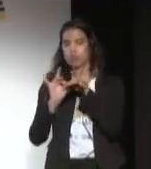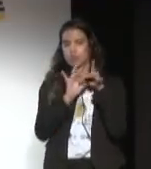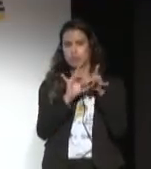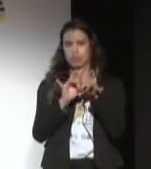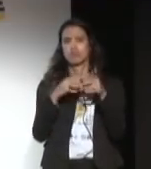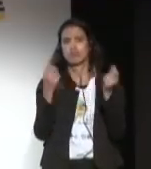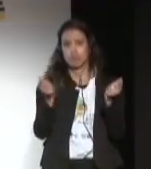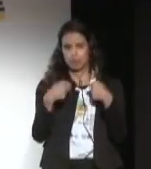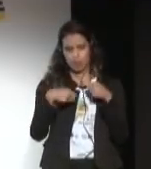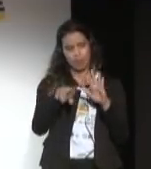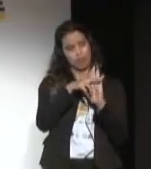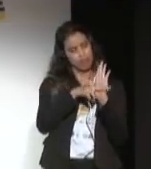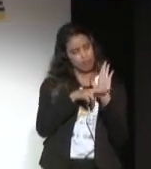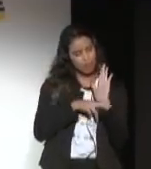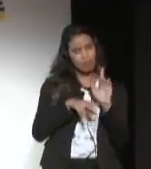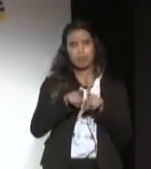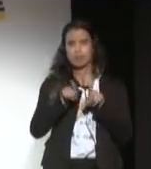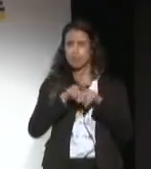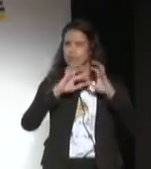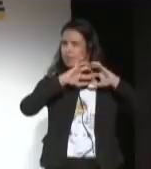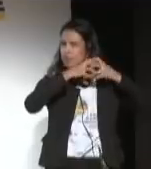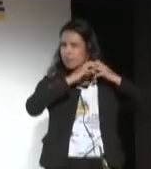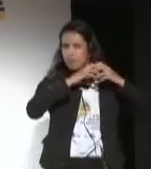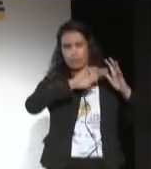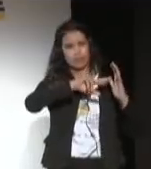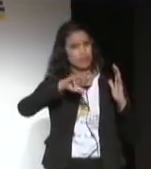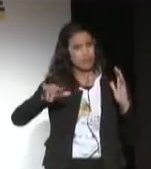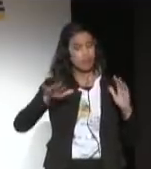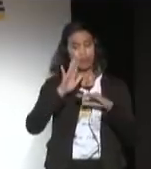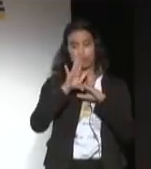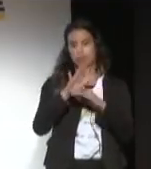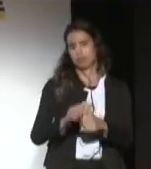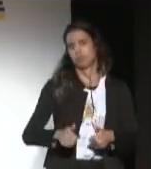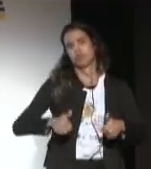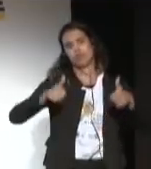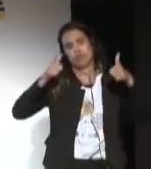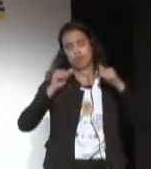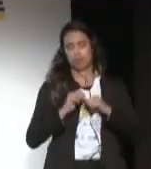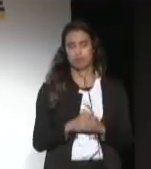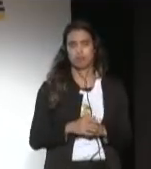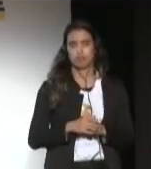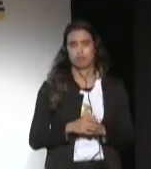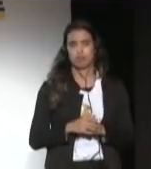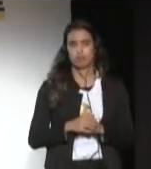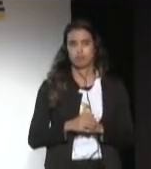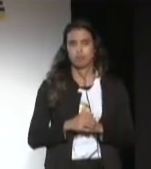de regras e atividades. Isso faz uma grande diferença também.